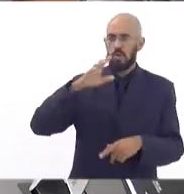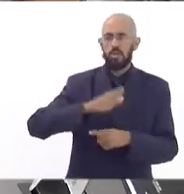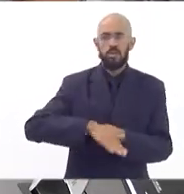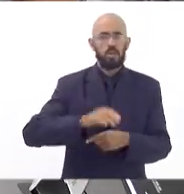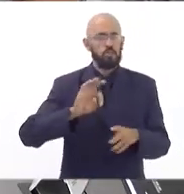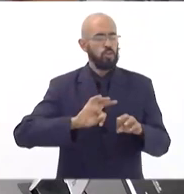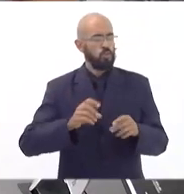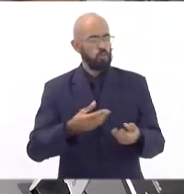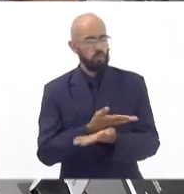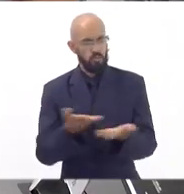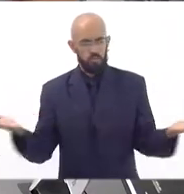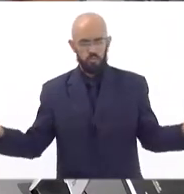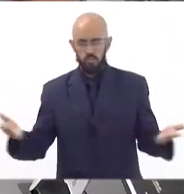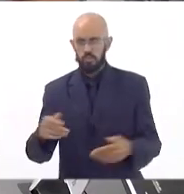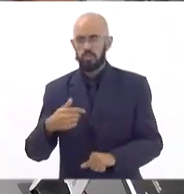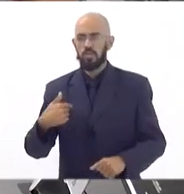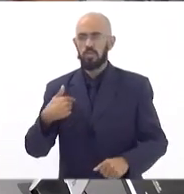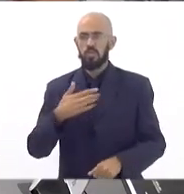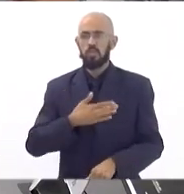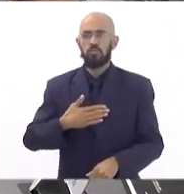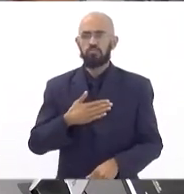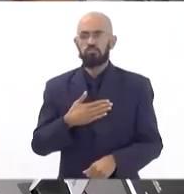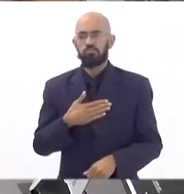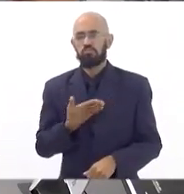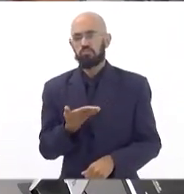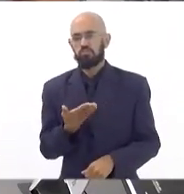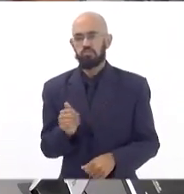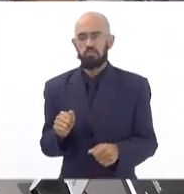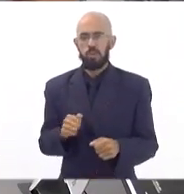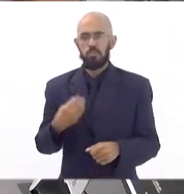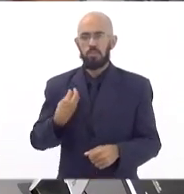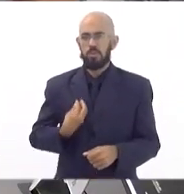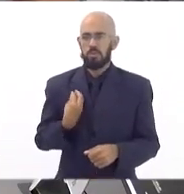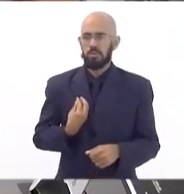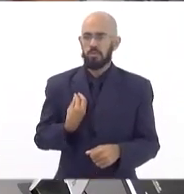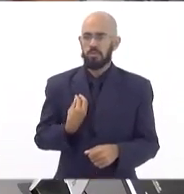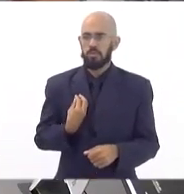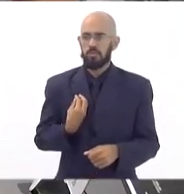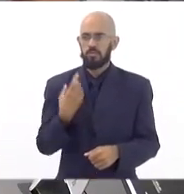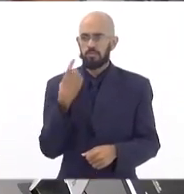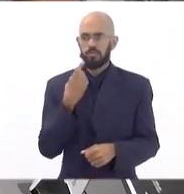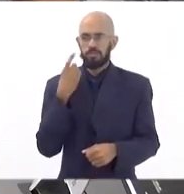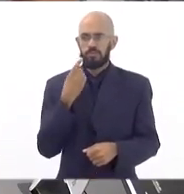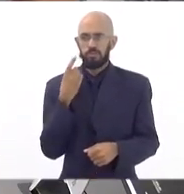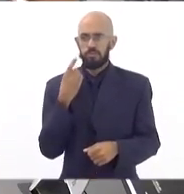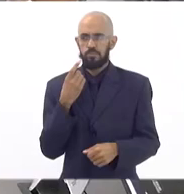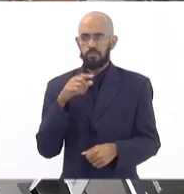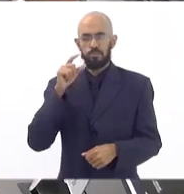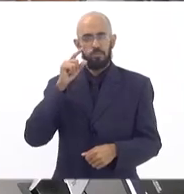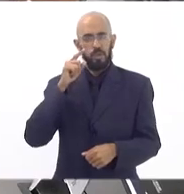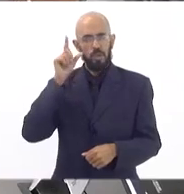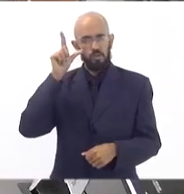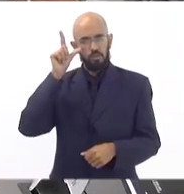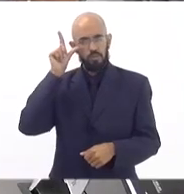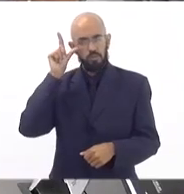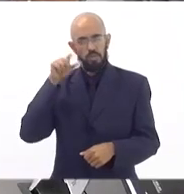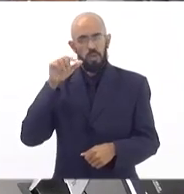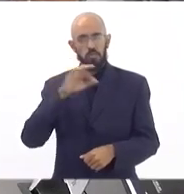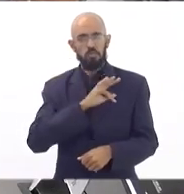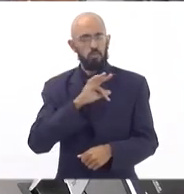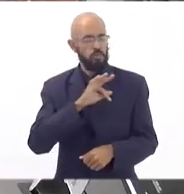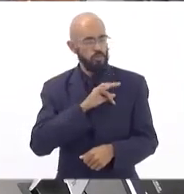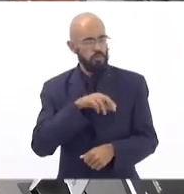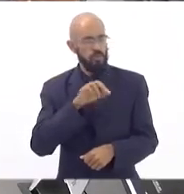tarde saúde aqui a presença dos deputados na pessoa da deputada Lucinha a polícia civil polícia